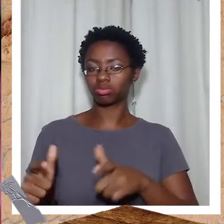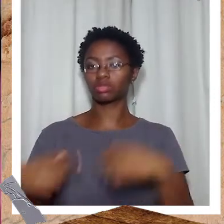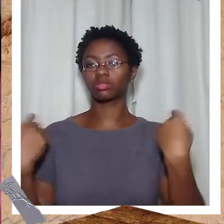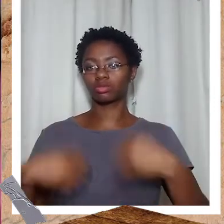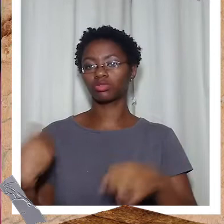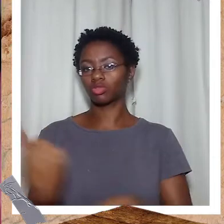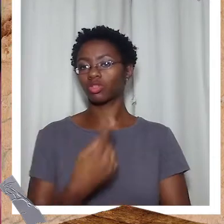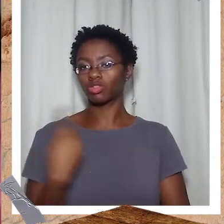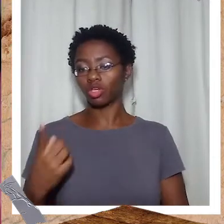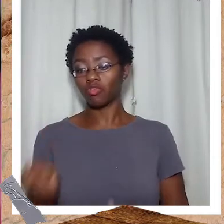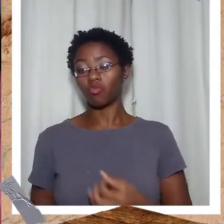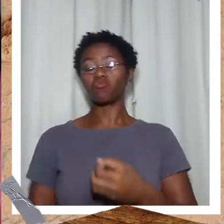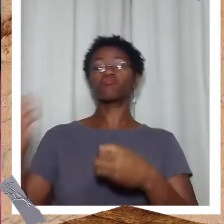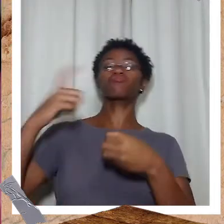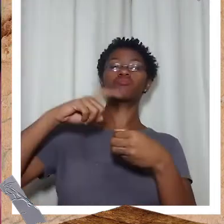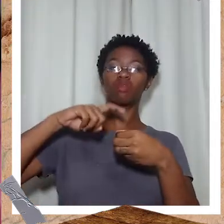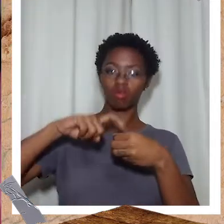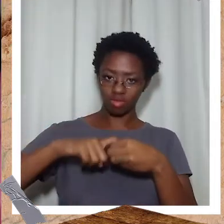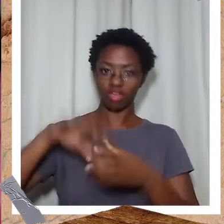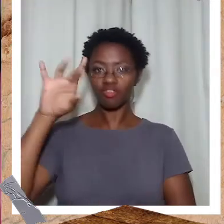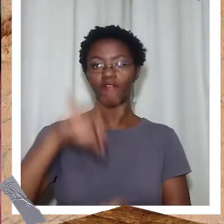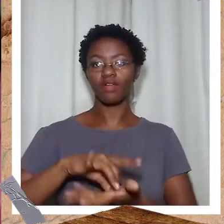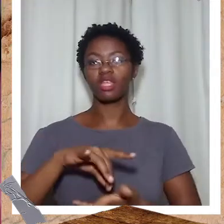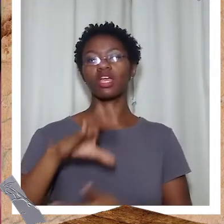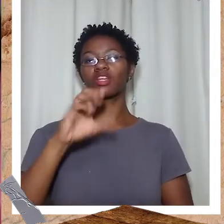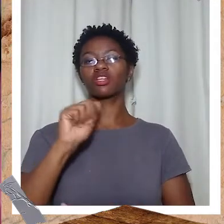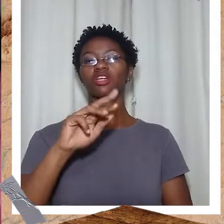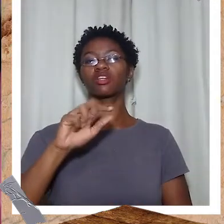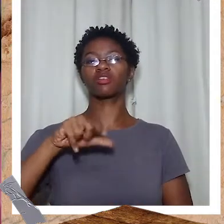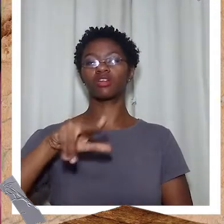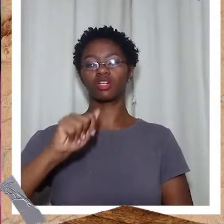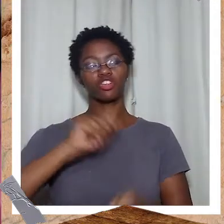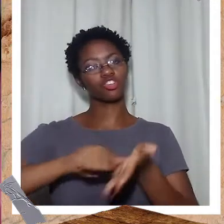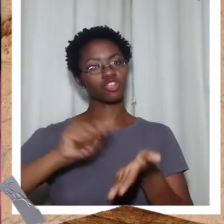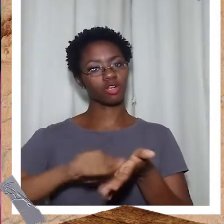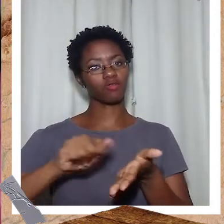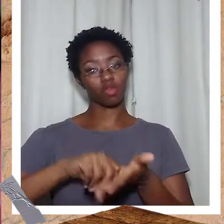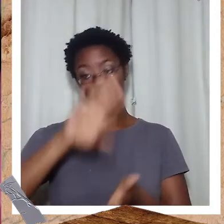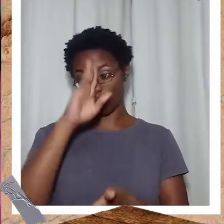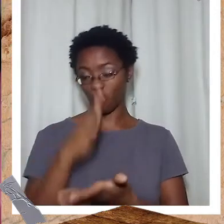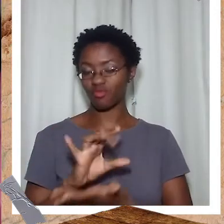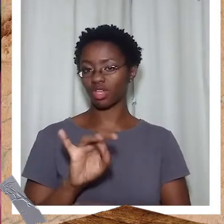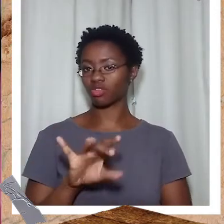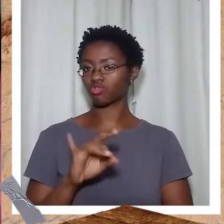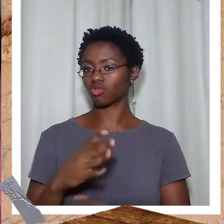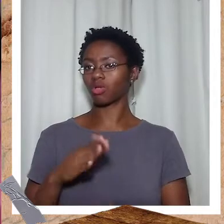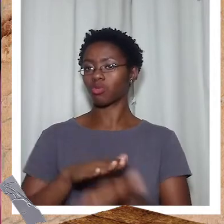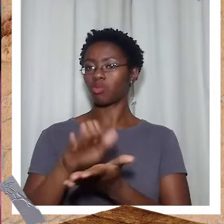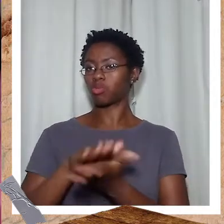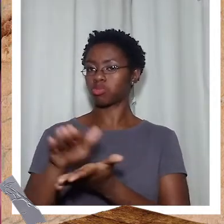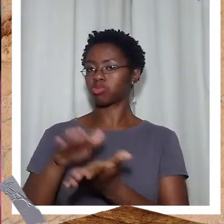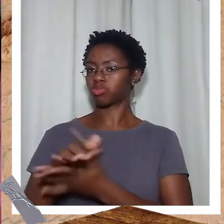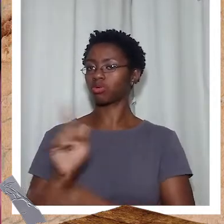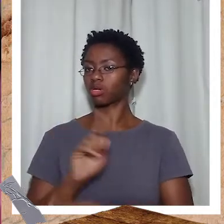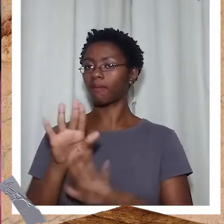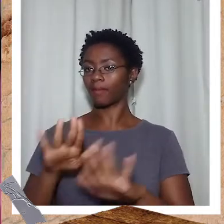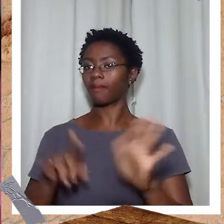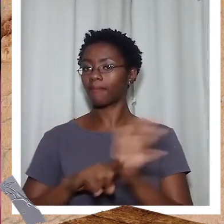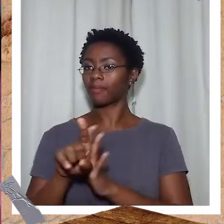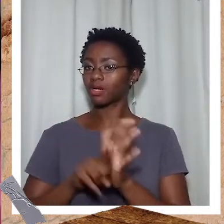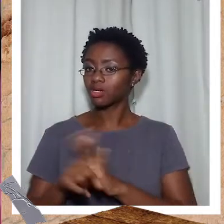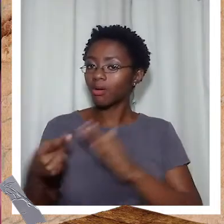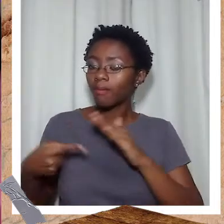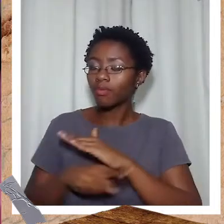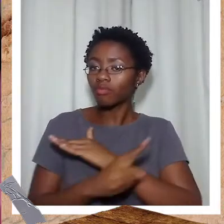aos manuscritos, a gente precisa ir a Carolina, o que ela escreveu, não confiar tanto no que foi publicado, mas fazer a pesquisa, o trabalho